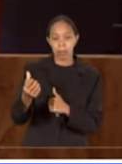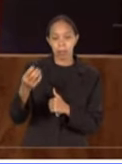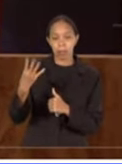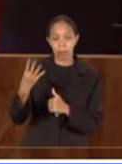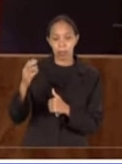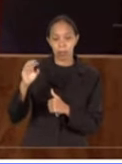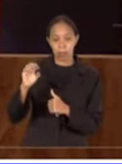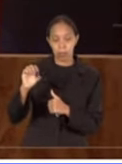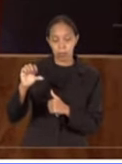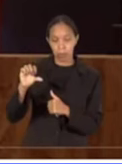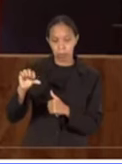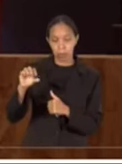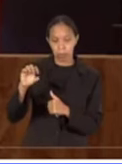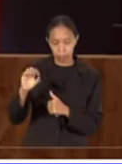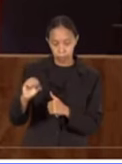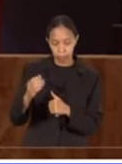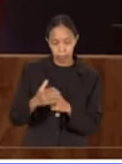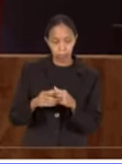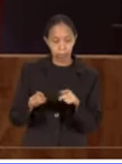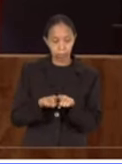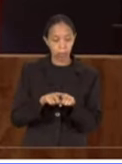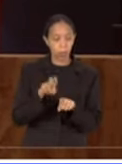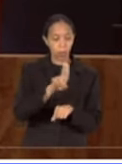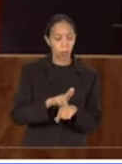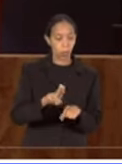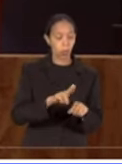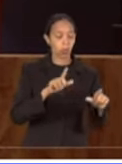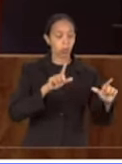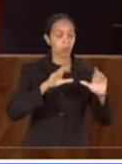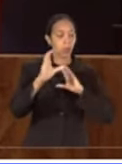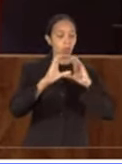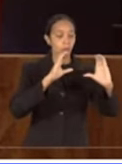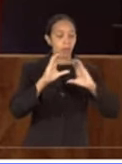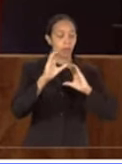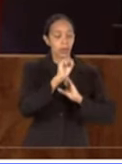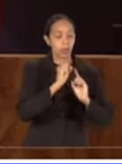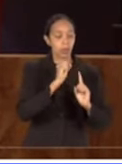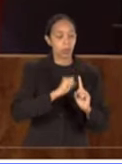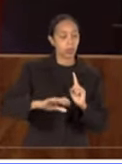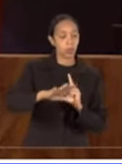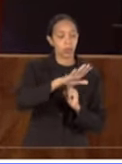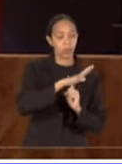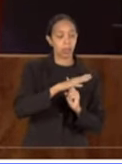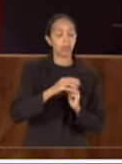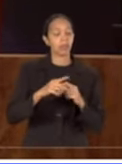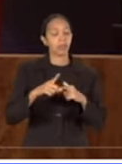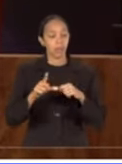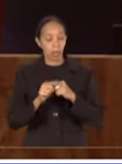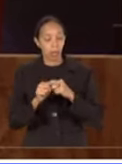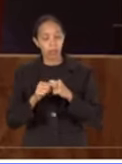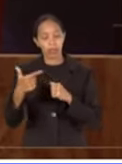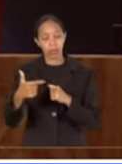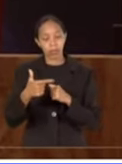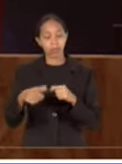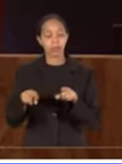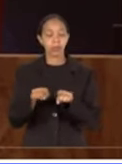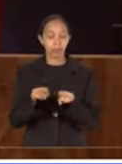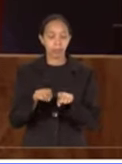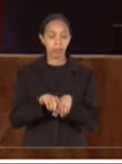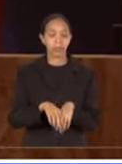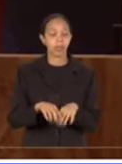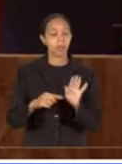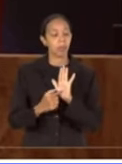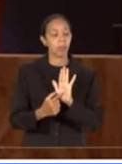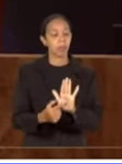de veículos ou meios de comunicação social para superexposição, também artigo 22. E foram apontados indícios